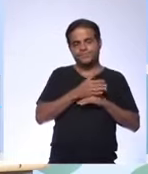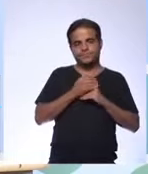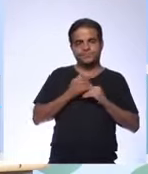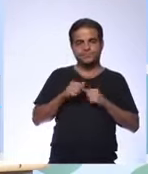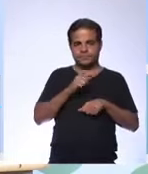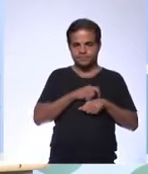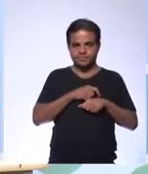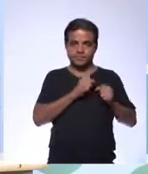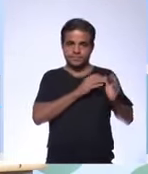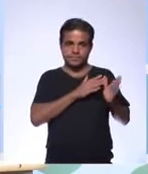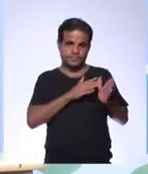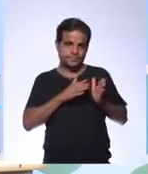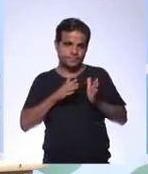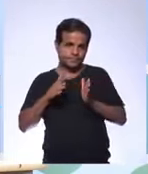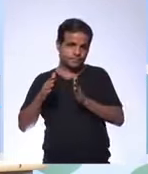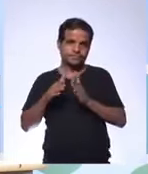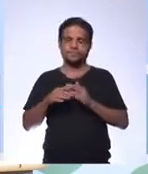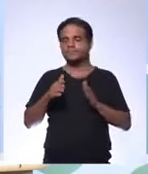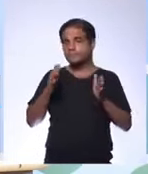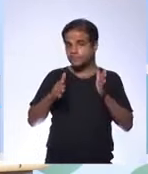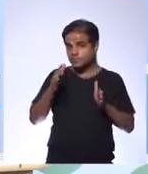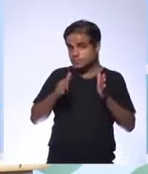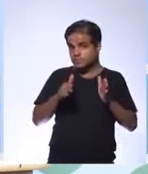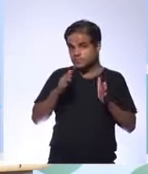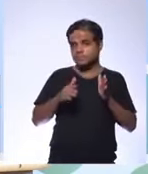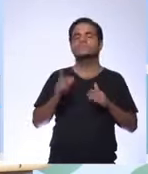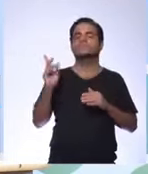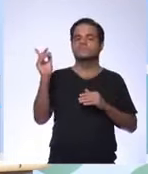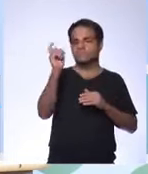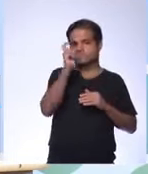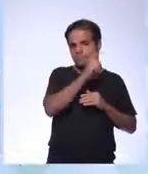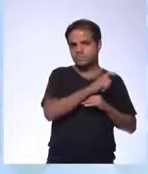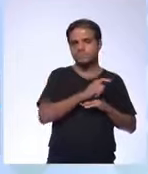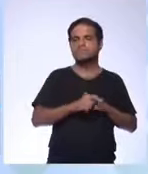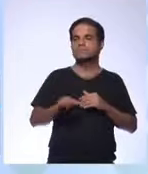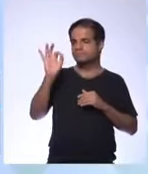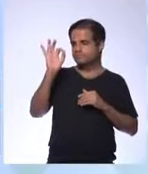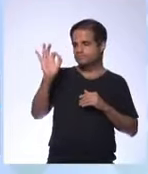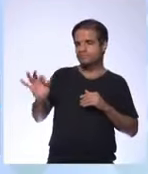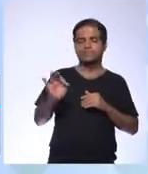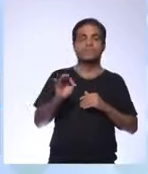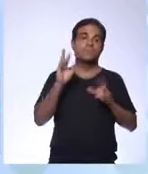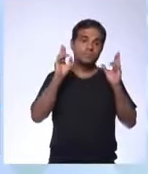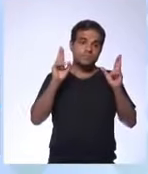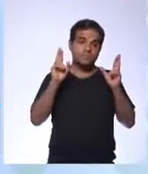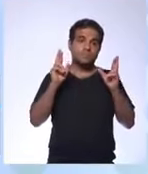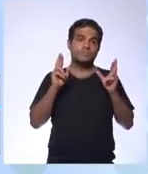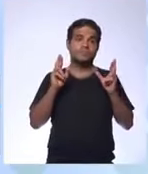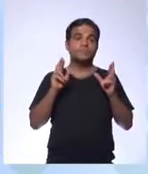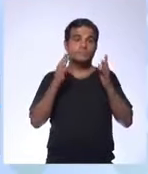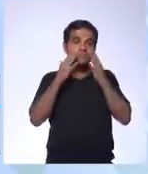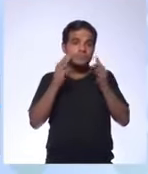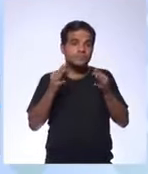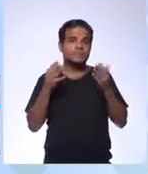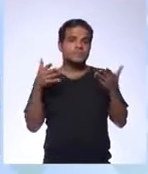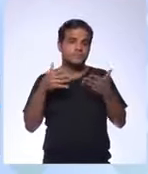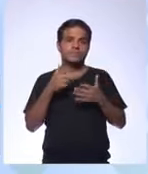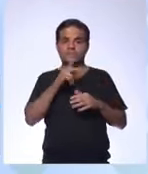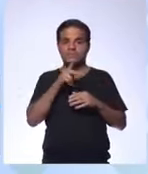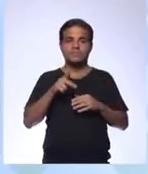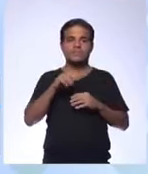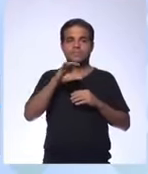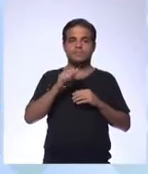tempo histórico, é uma fase ainda complicada. Com certeza, eu espero que vocês tenham prestado bastante atenção no que o